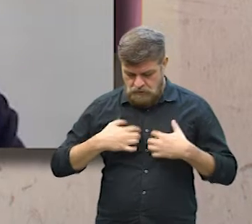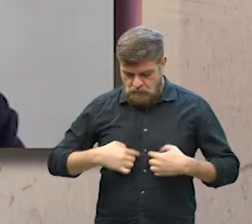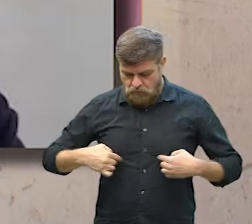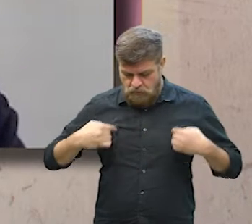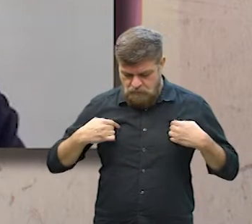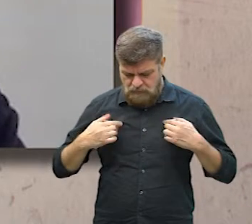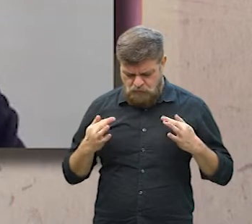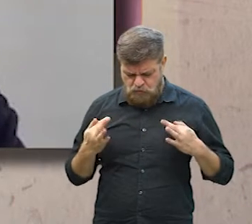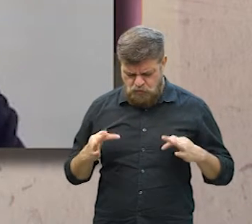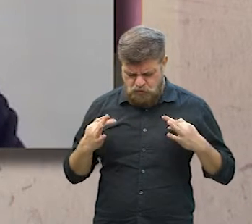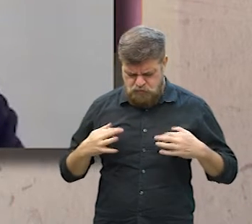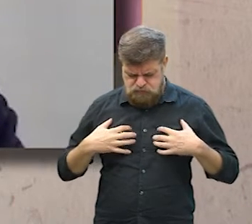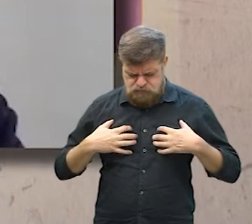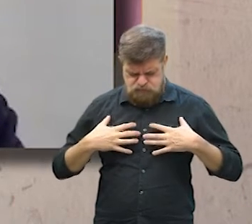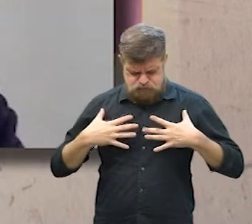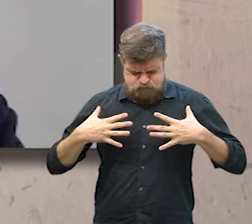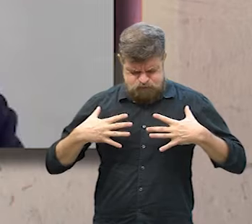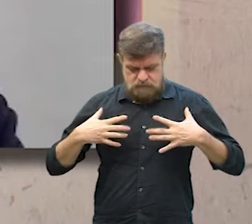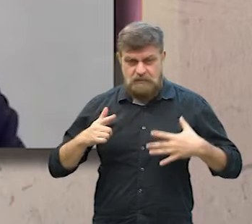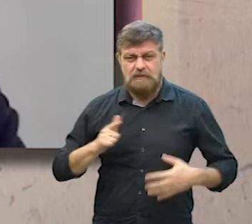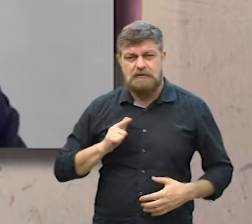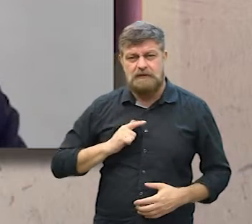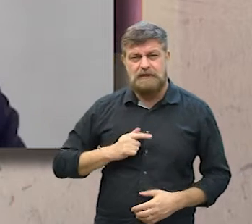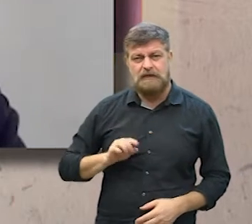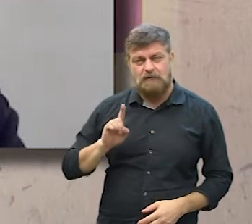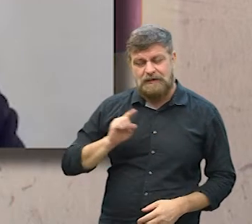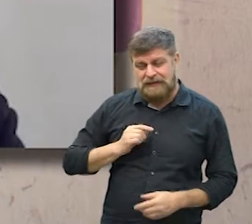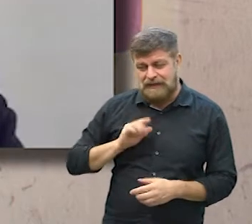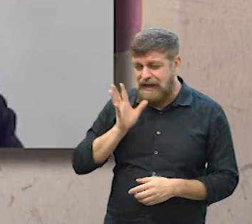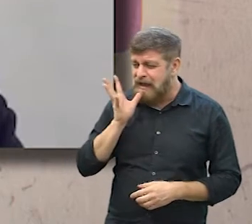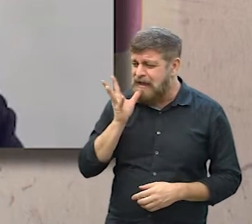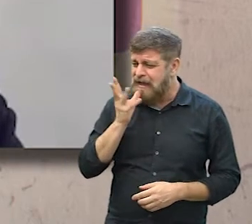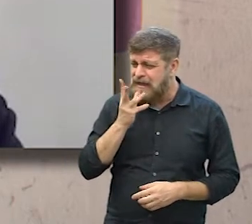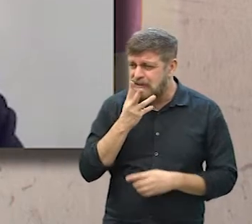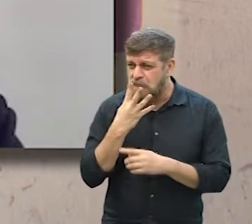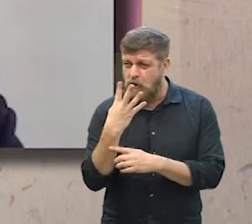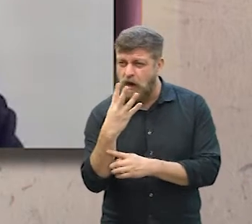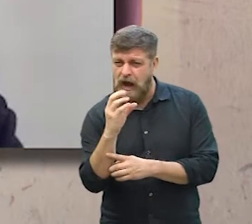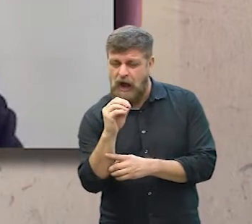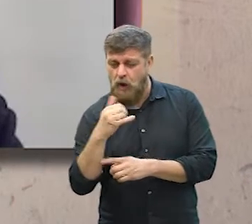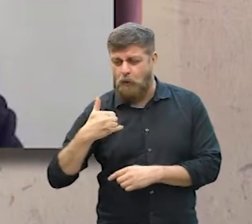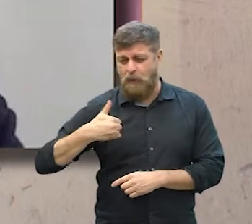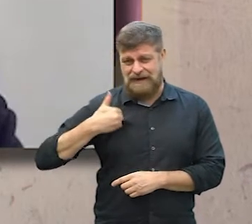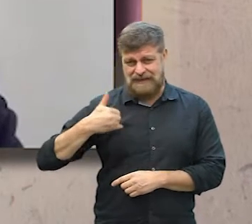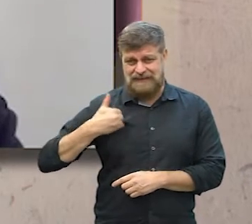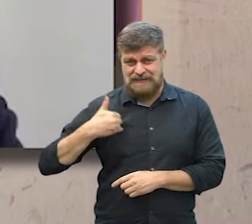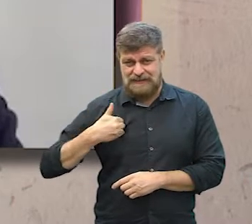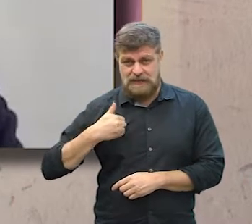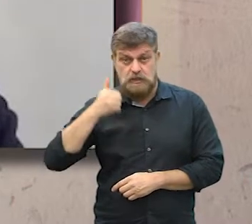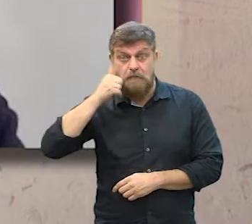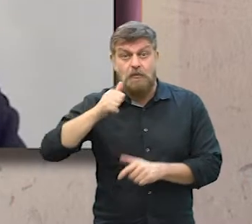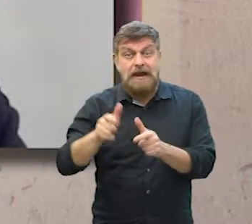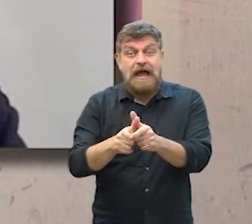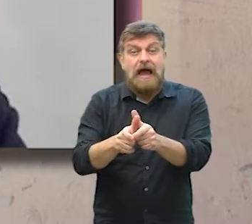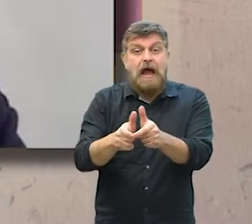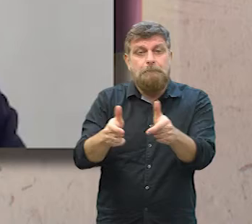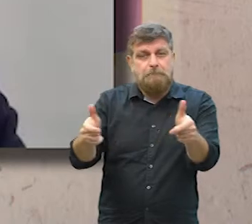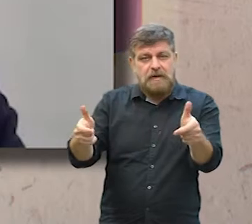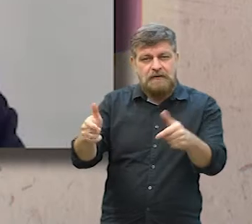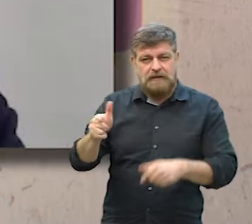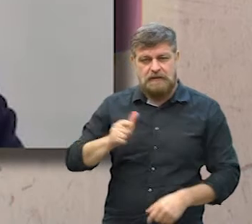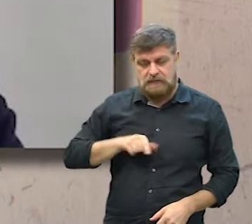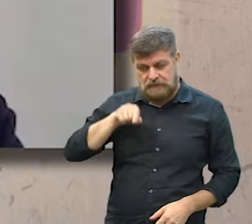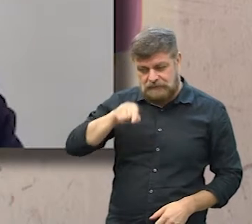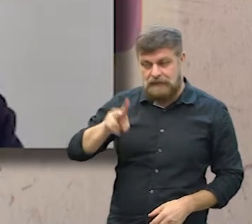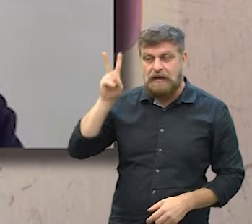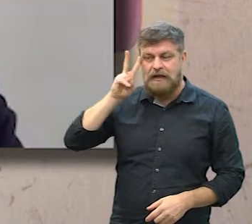aérea. Essa, o mais típico, na verdade, é um início mais tardio, lá pelos 40 anos de idade, é mais comum na mulher. E